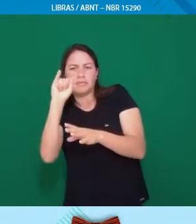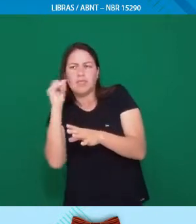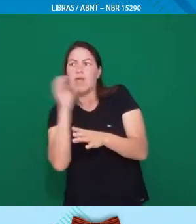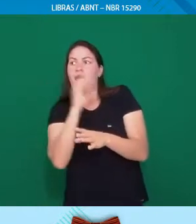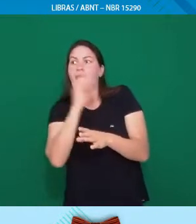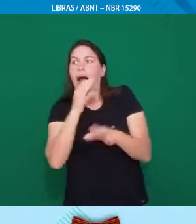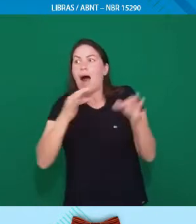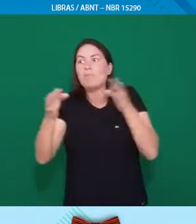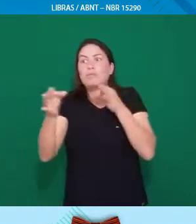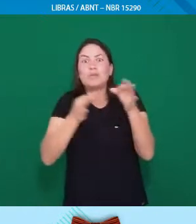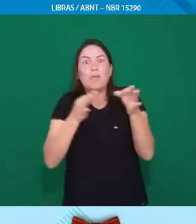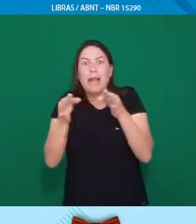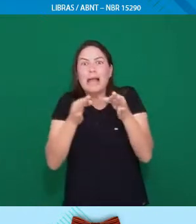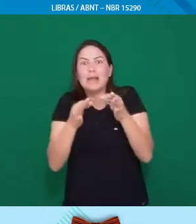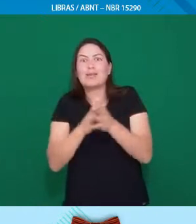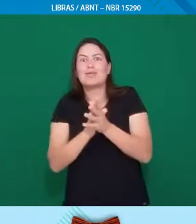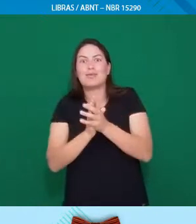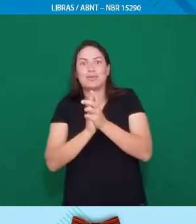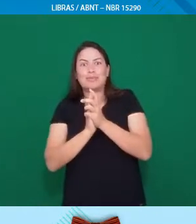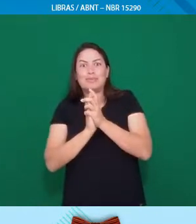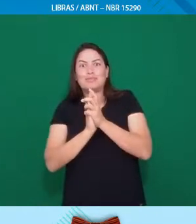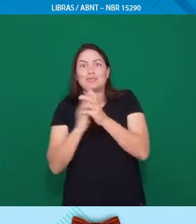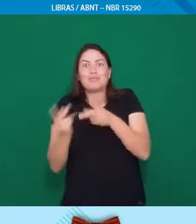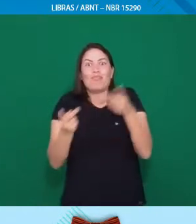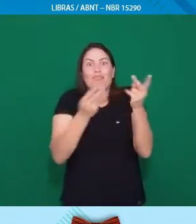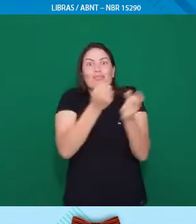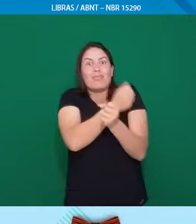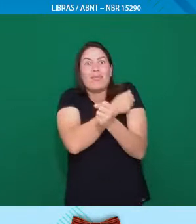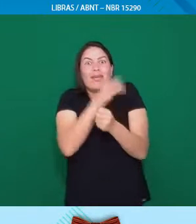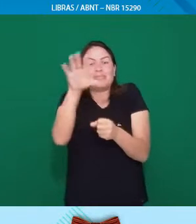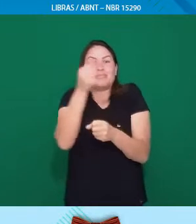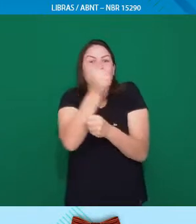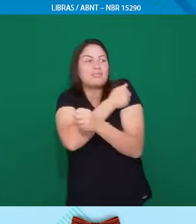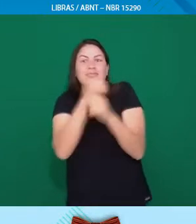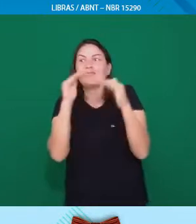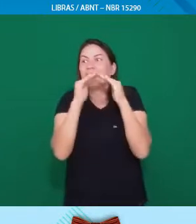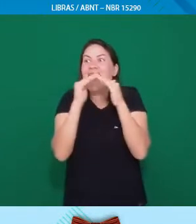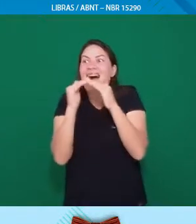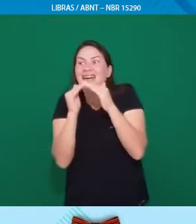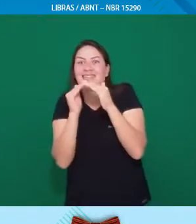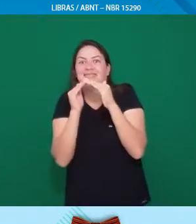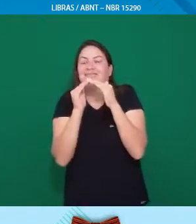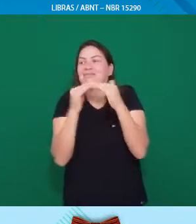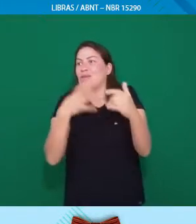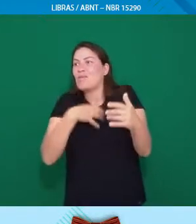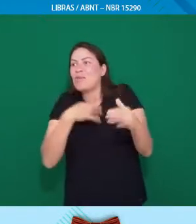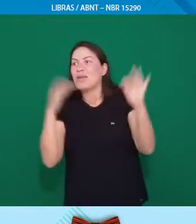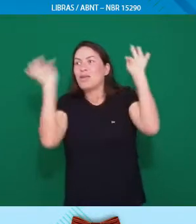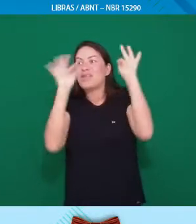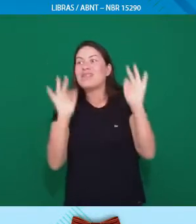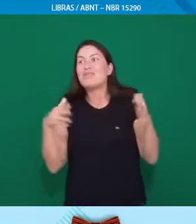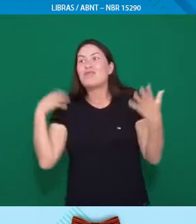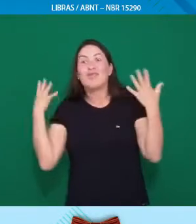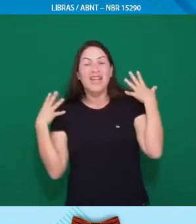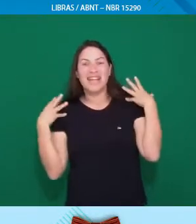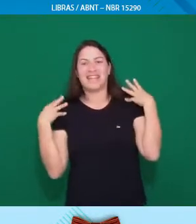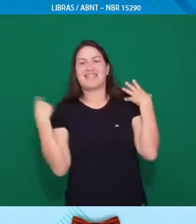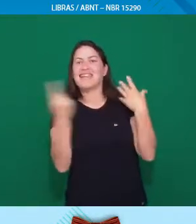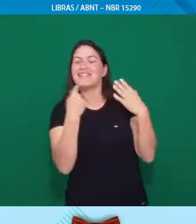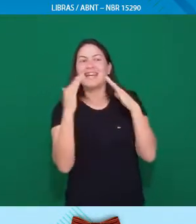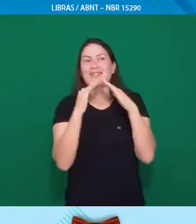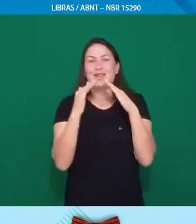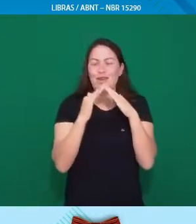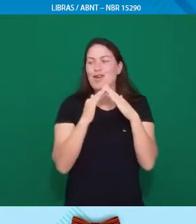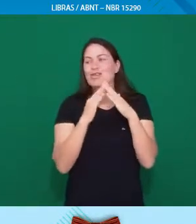muito rápido a indo com nós estamos aqui e a um momento que nos alegra muito essa